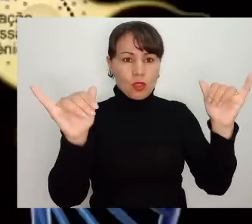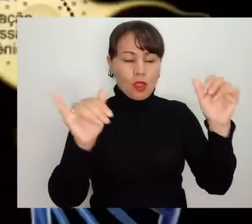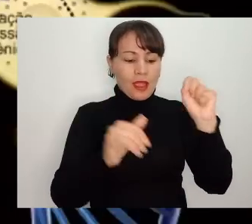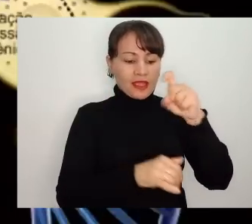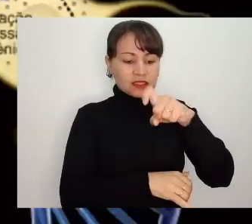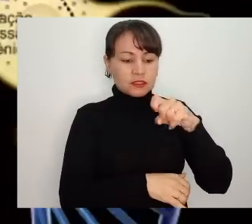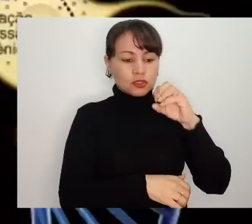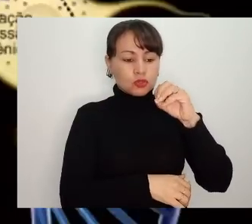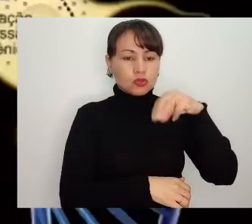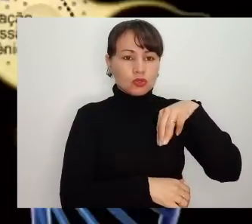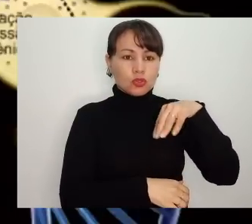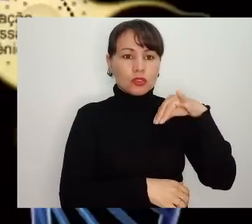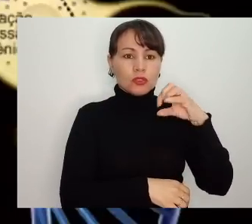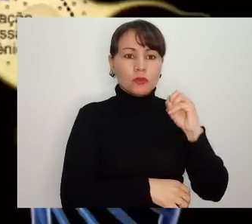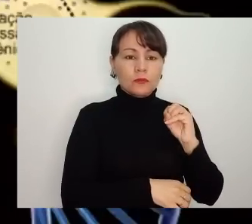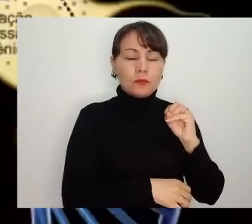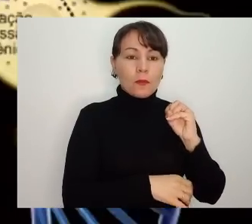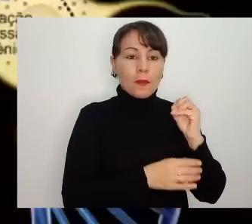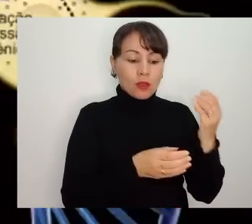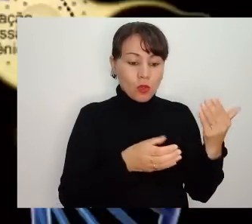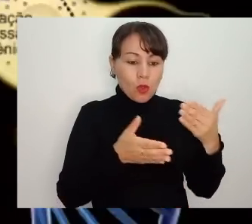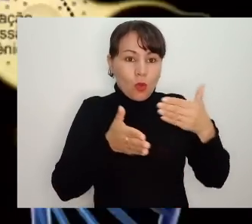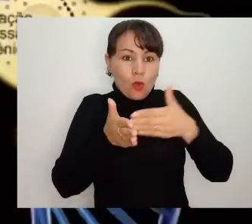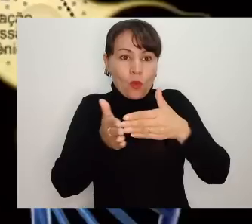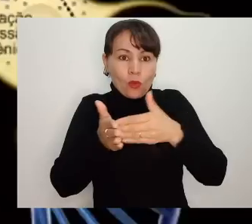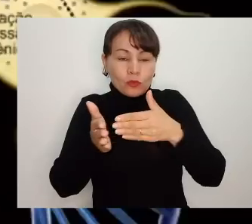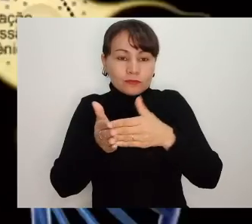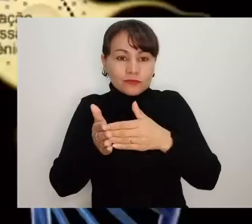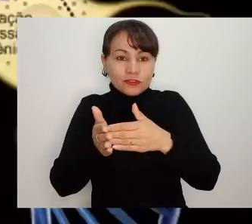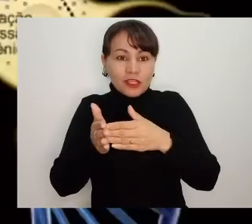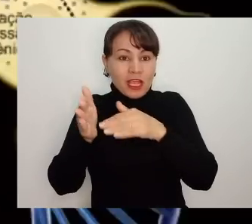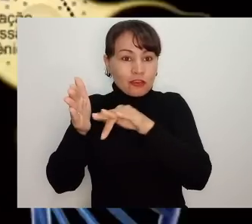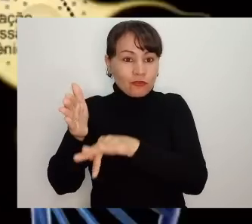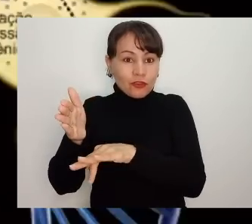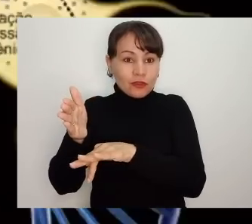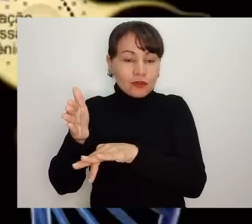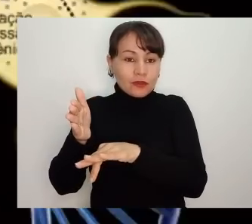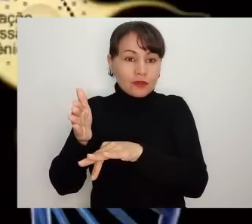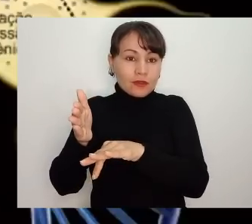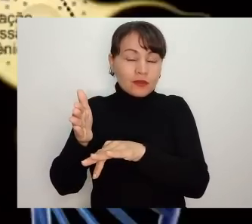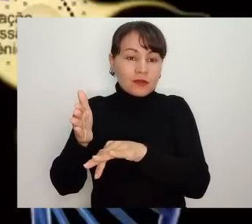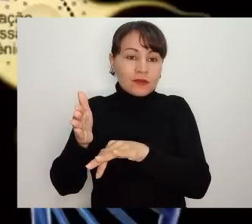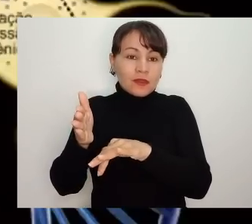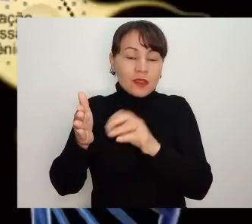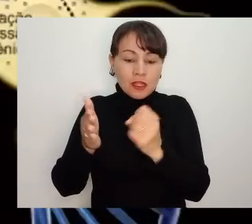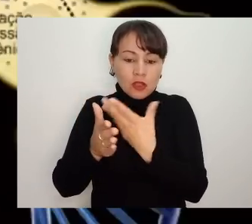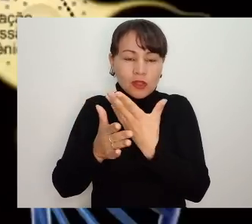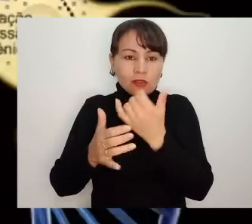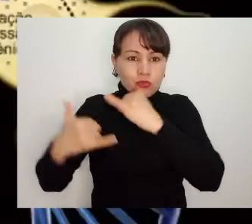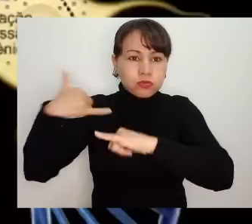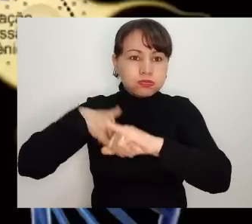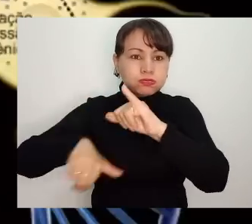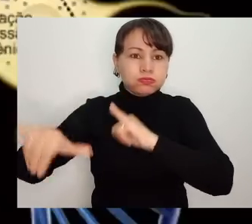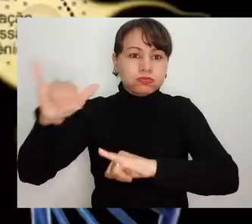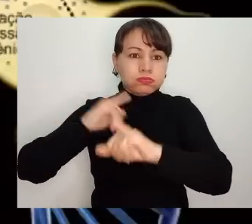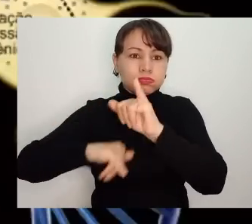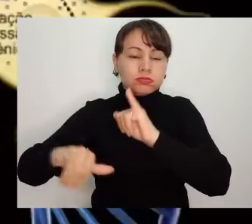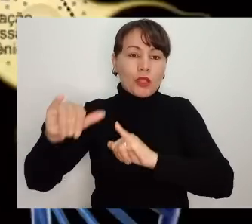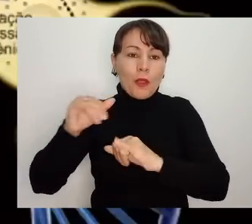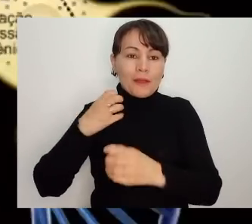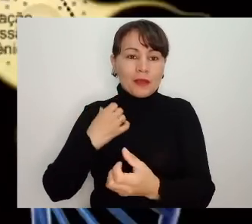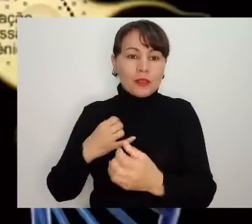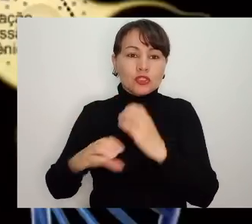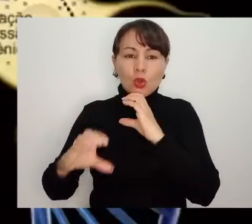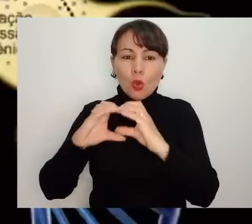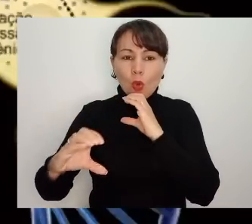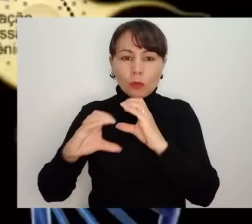transmitido via axônio, mas quando ele chega no terminal desse axônio, ele se torna químico, para